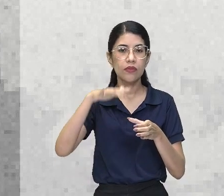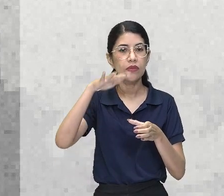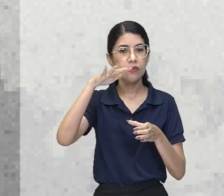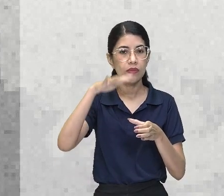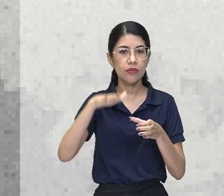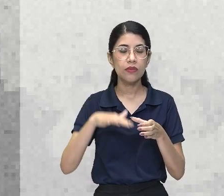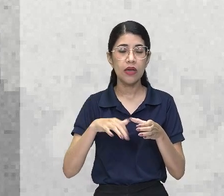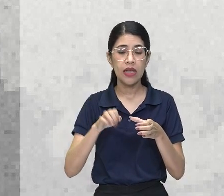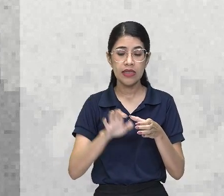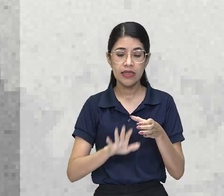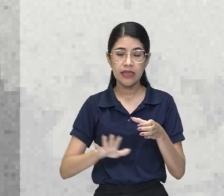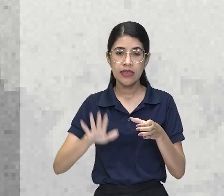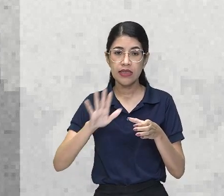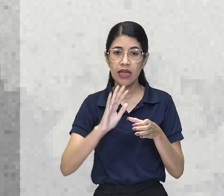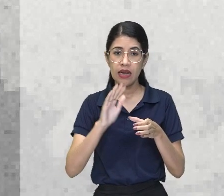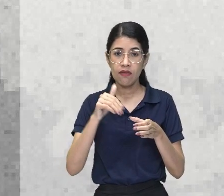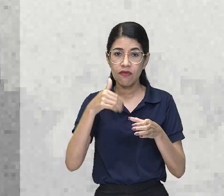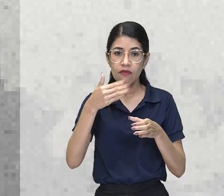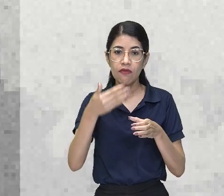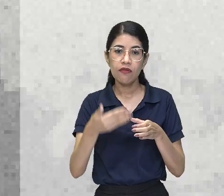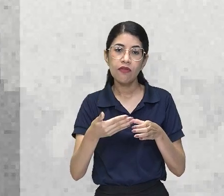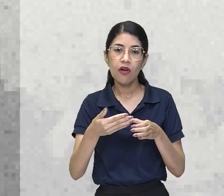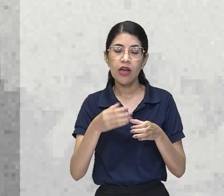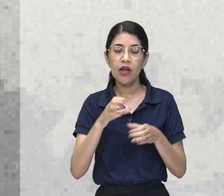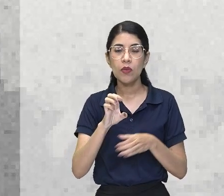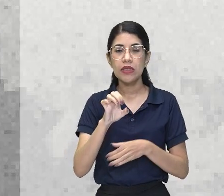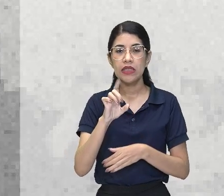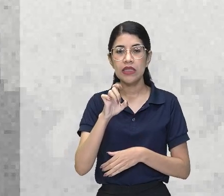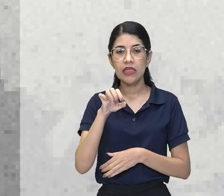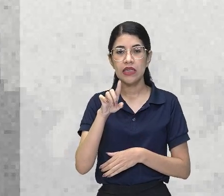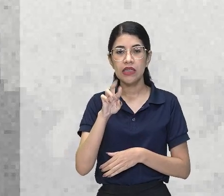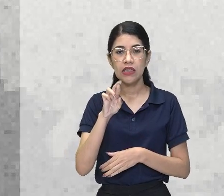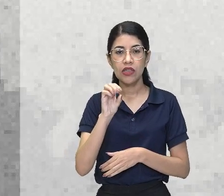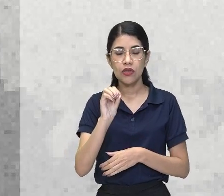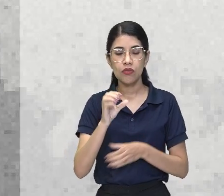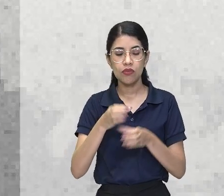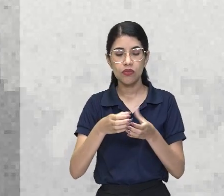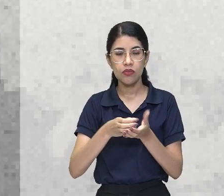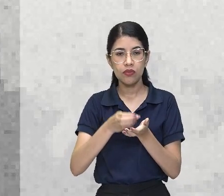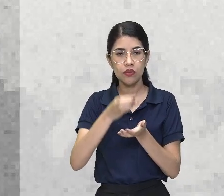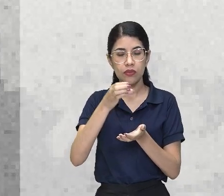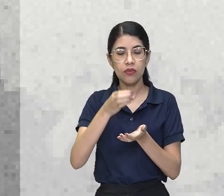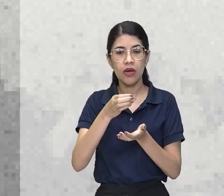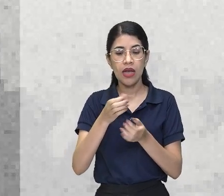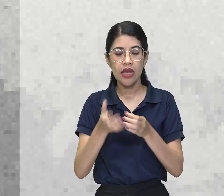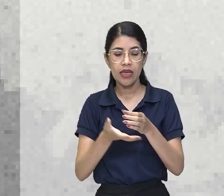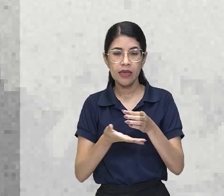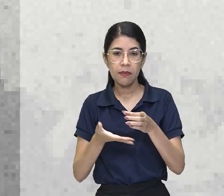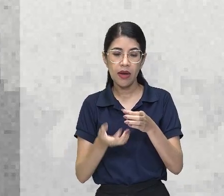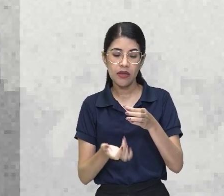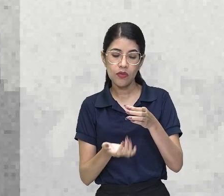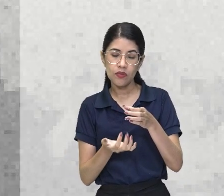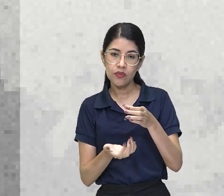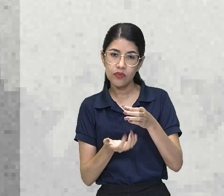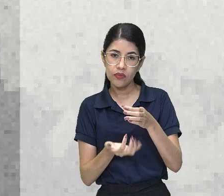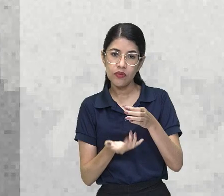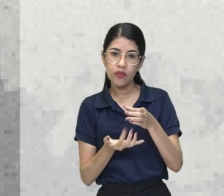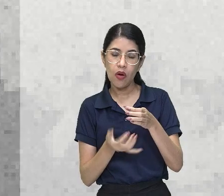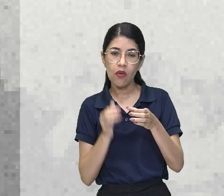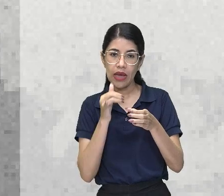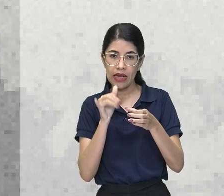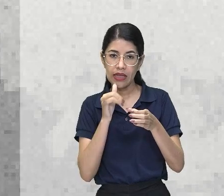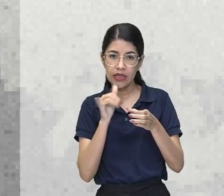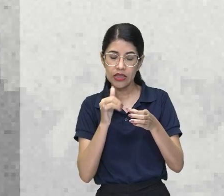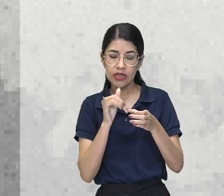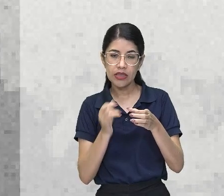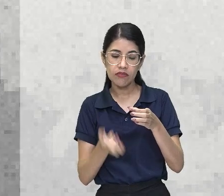essa região externa aqui a gente chama de cilindro, certo? Aqui embaixo nós temos uma fonte de calor, ou seja, energia térmica,